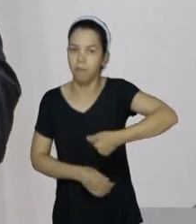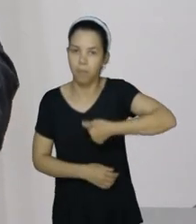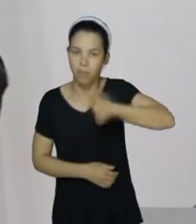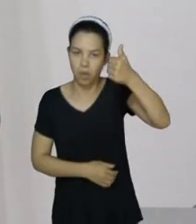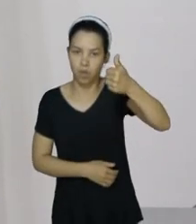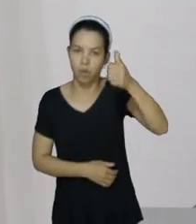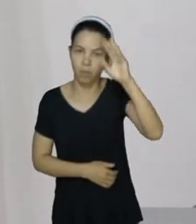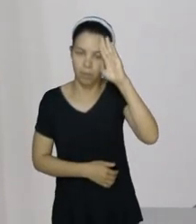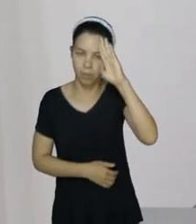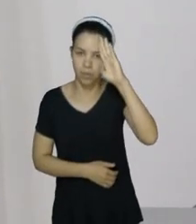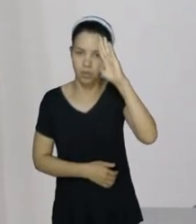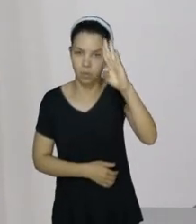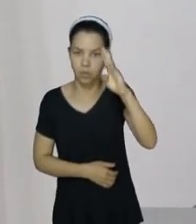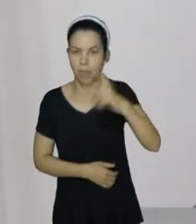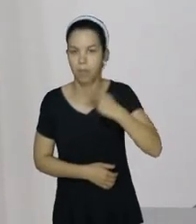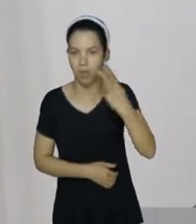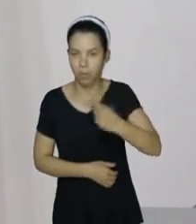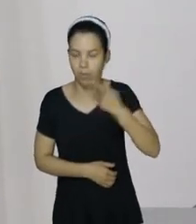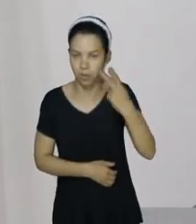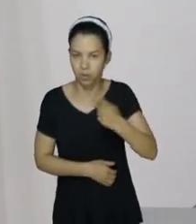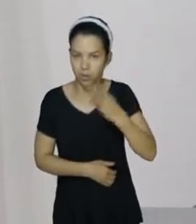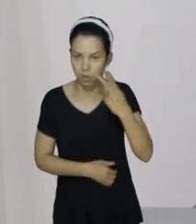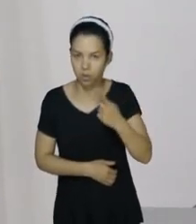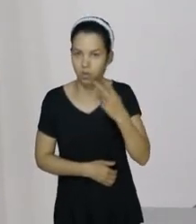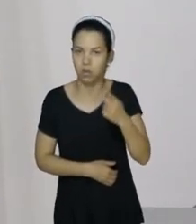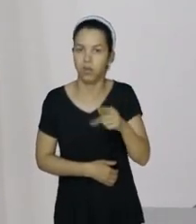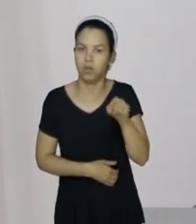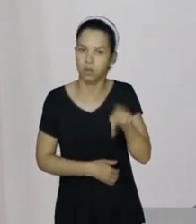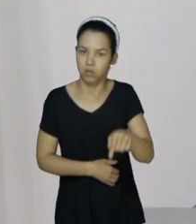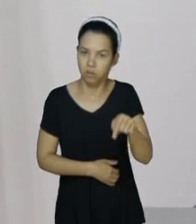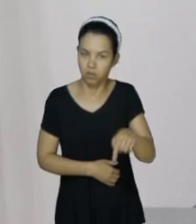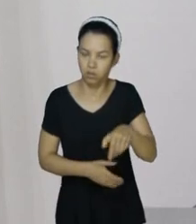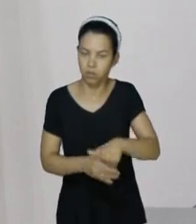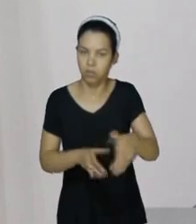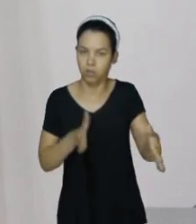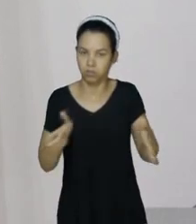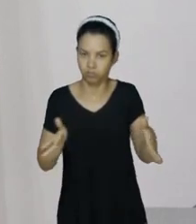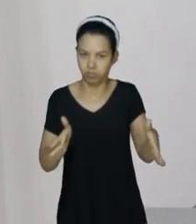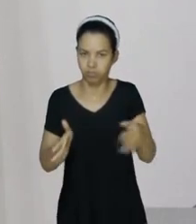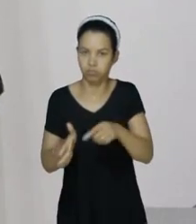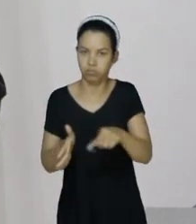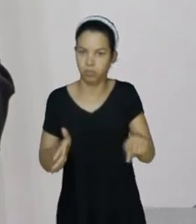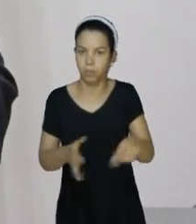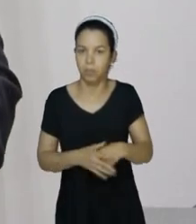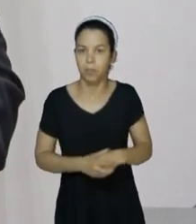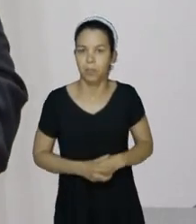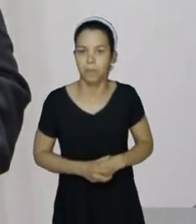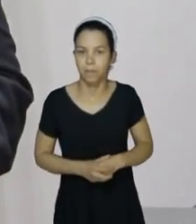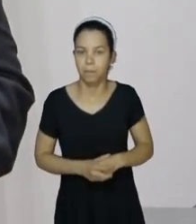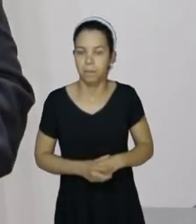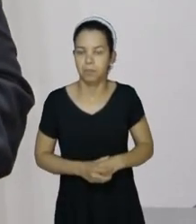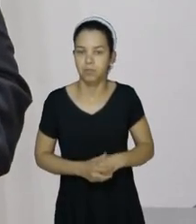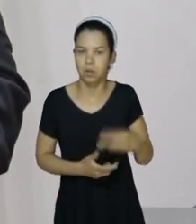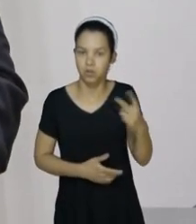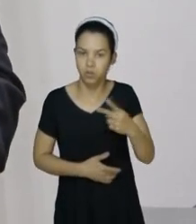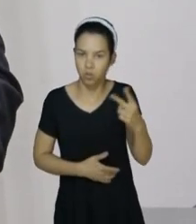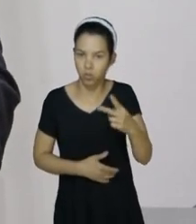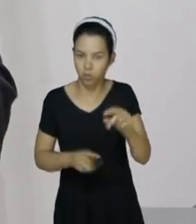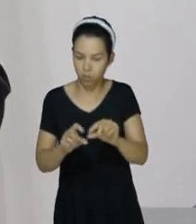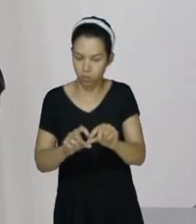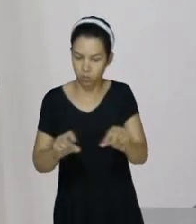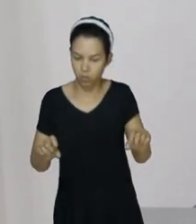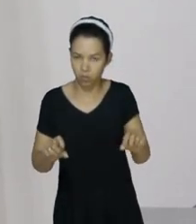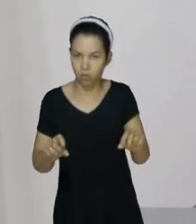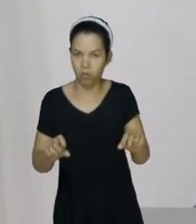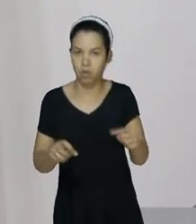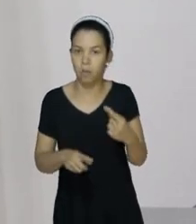principalmente como parlamentares ou como os detentores de mandatos eletivos. Porque a segunda parte desse versículo, ele diz o seguinte,